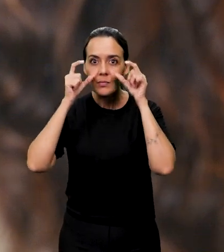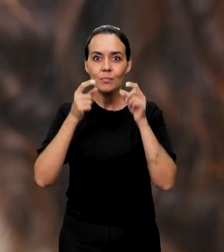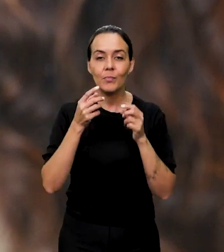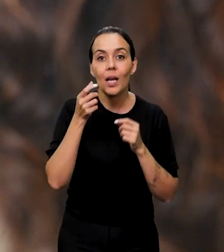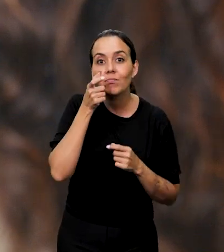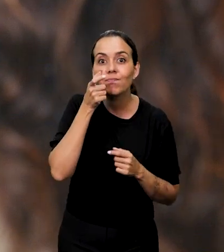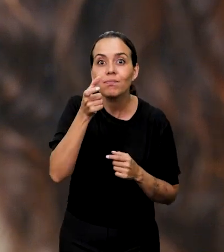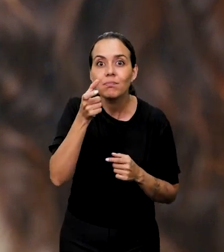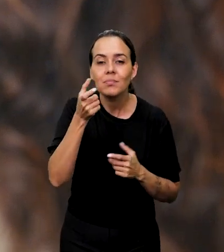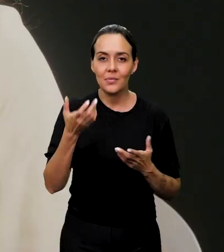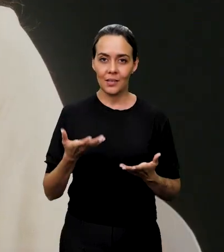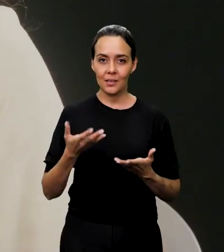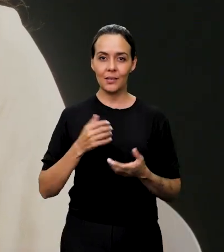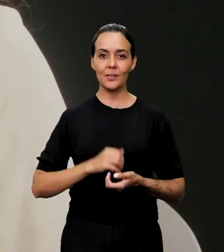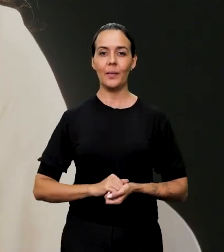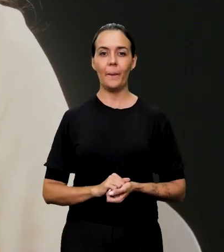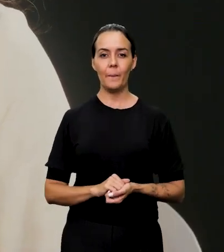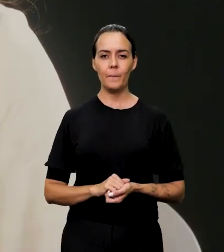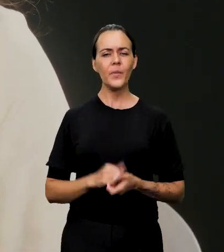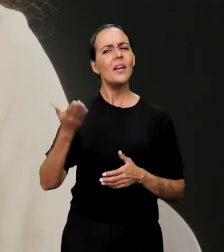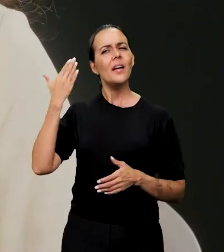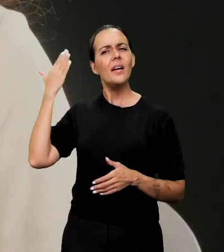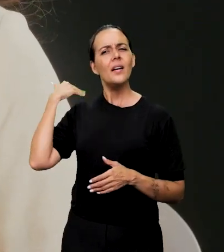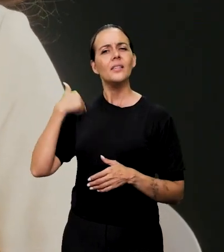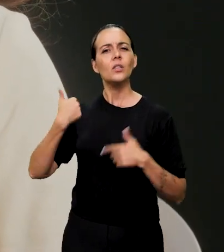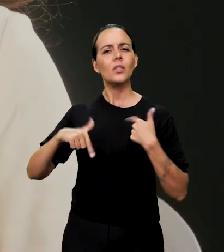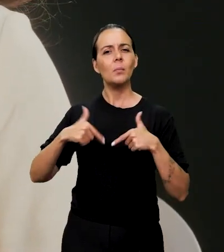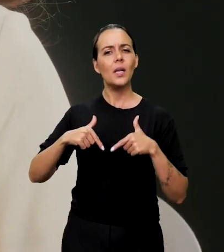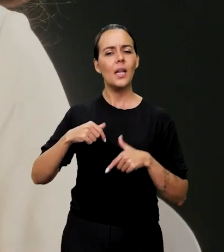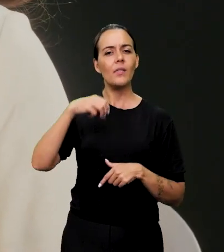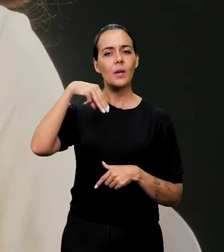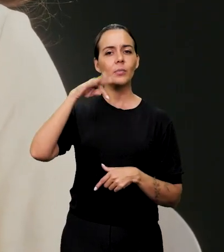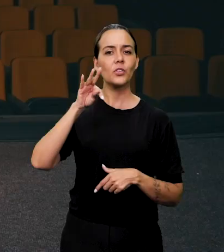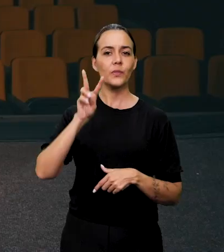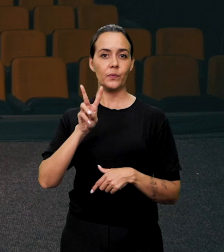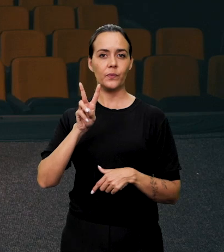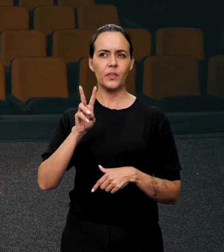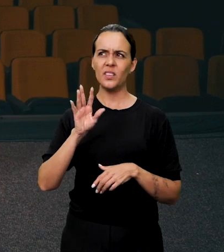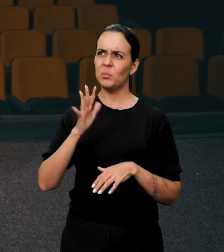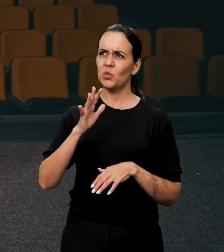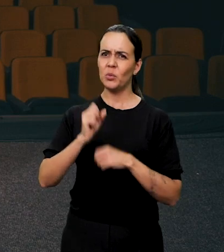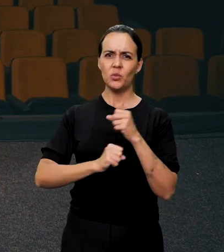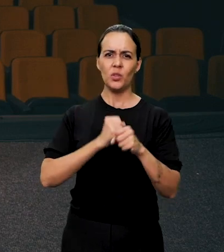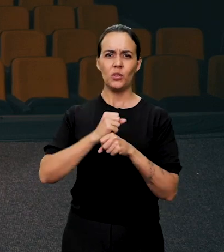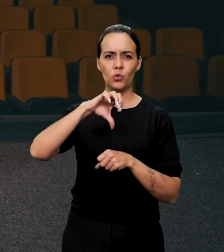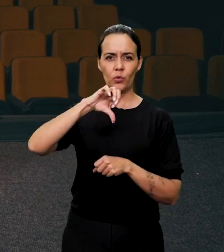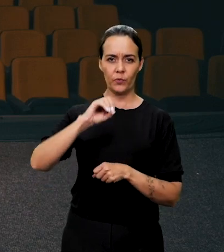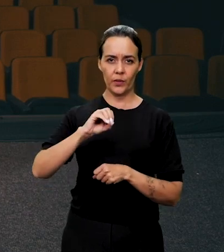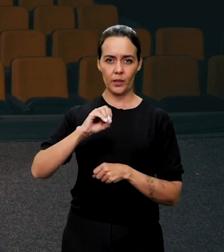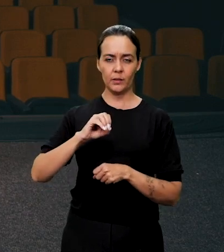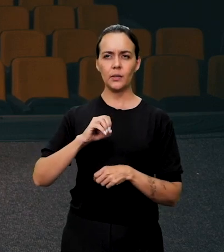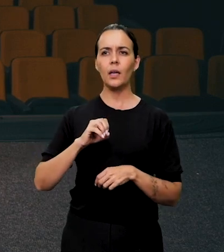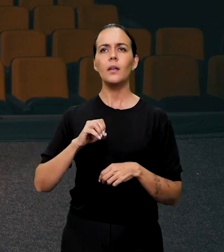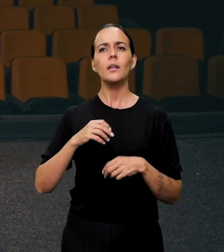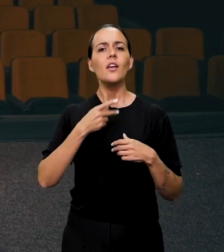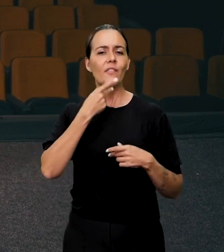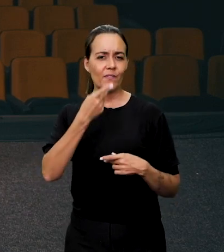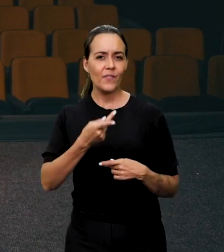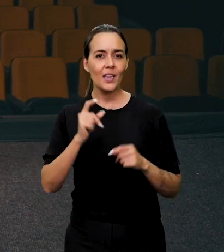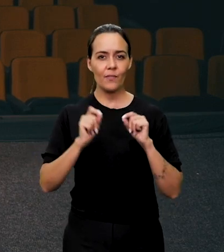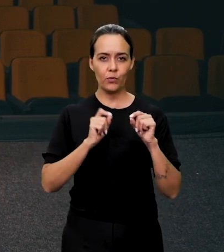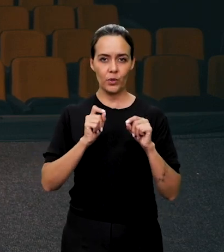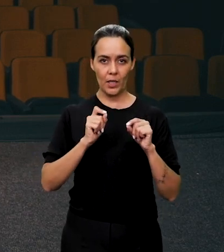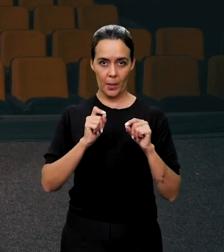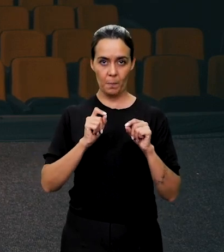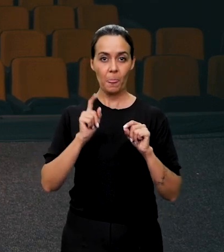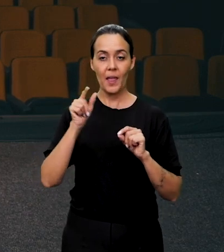gráfico baixo e contínuo. Quando fui trabalhar na MTV, isso lá no começo dos anos 90, a gente falava o seguinte: a gente não tem que dar ao jovem